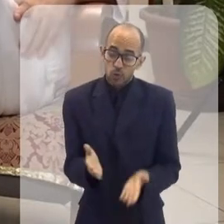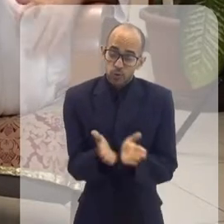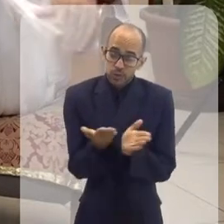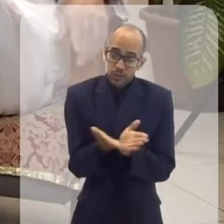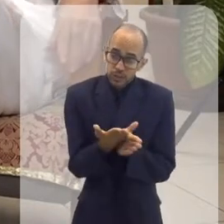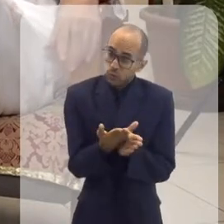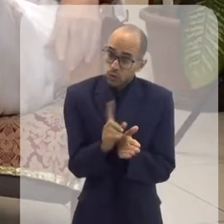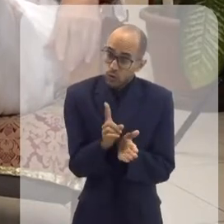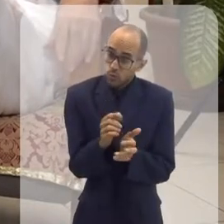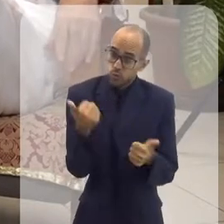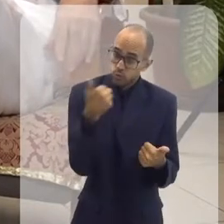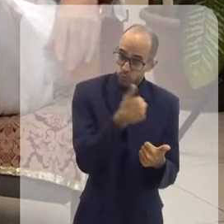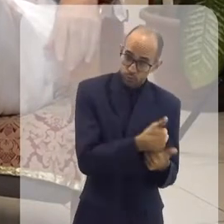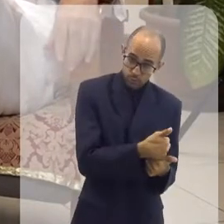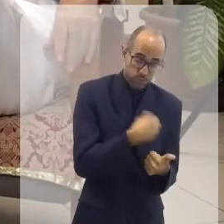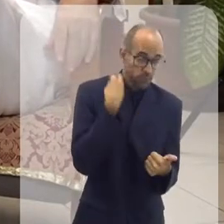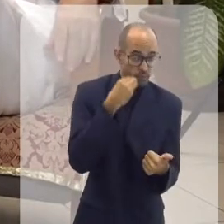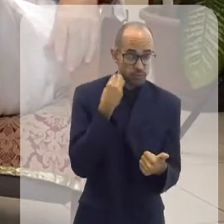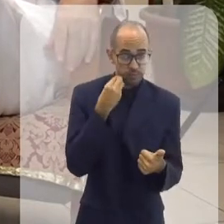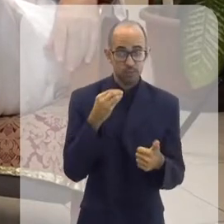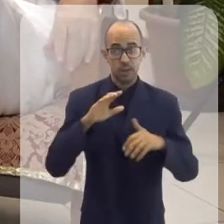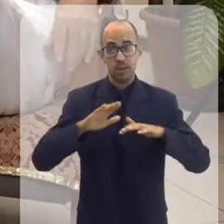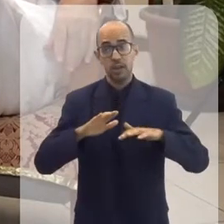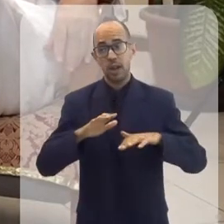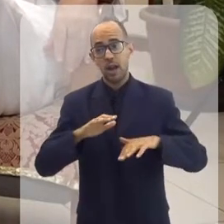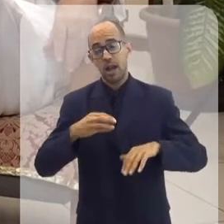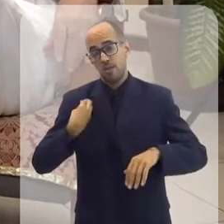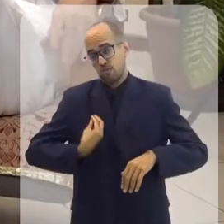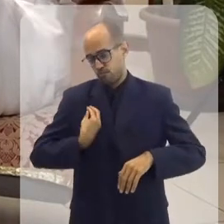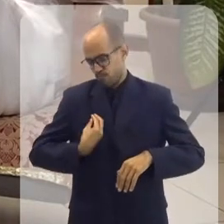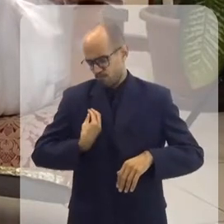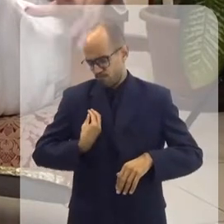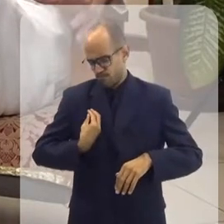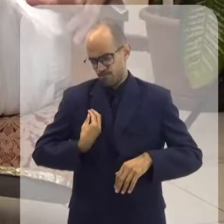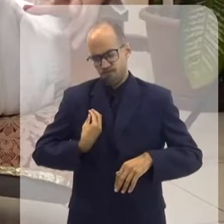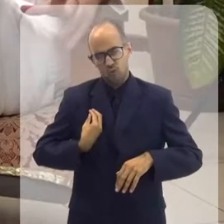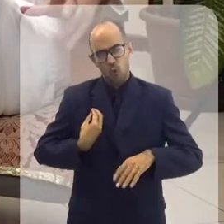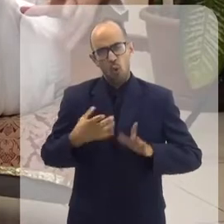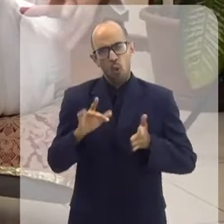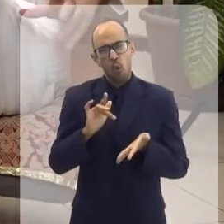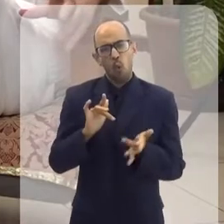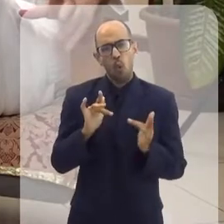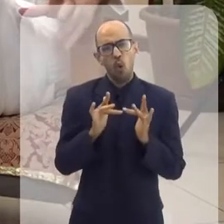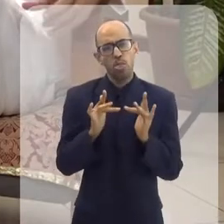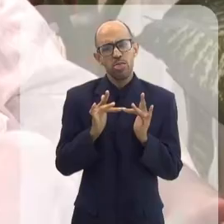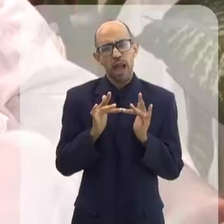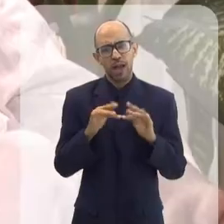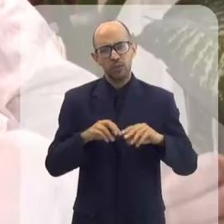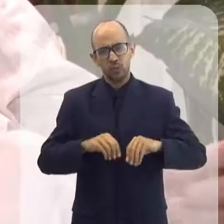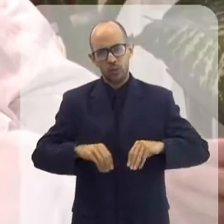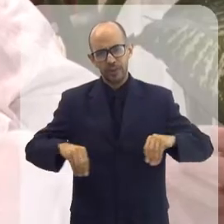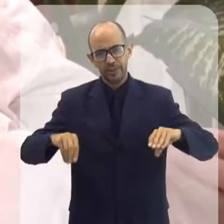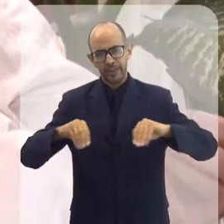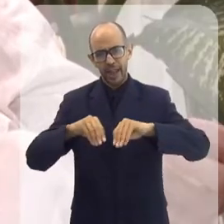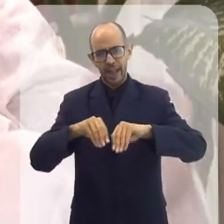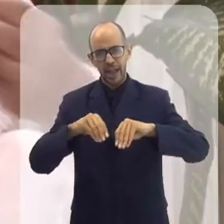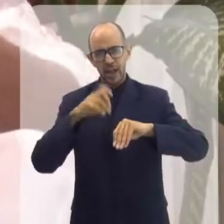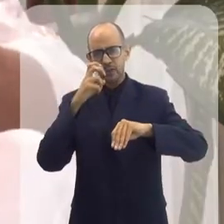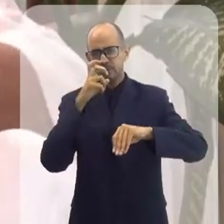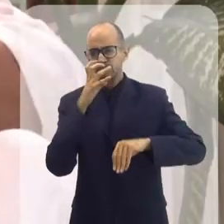oferecem essa possibilidade não substitui a experiência a vivência o pé no chão a